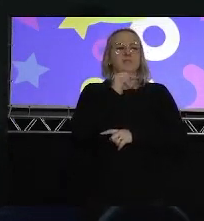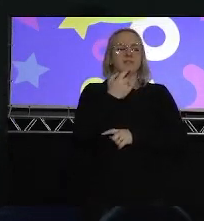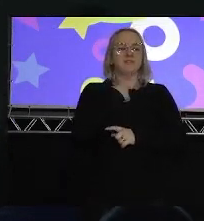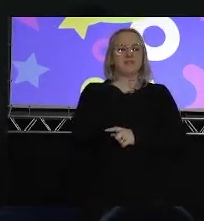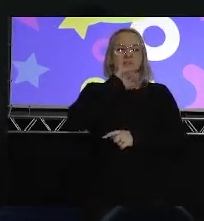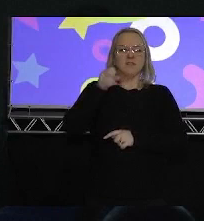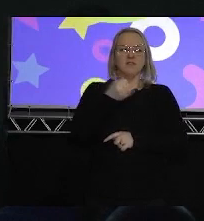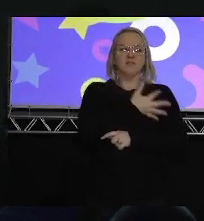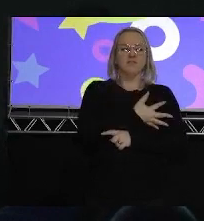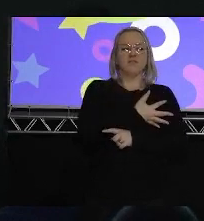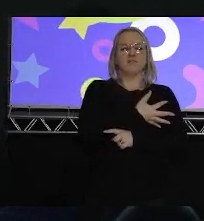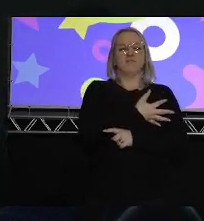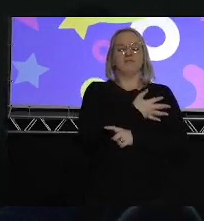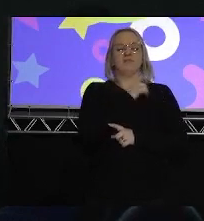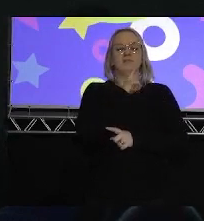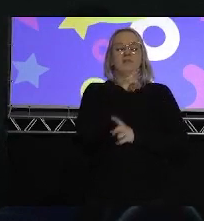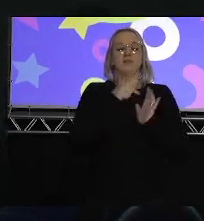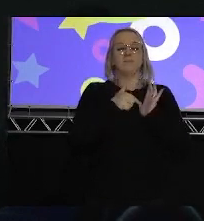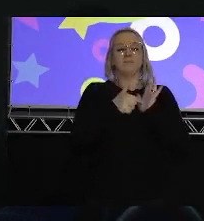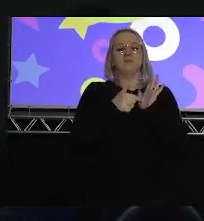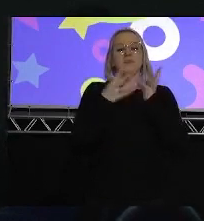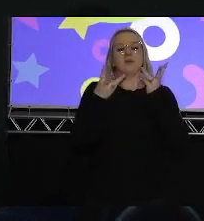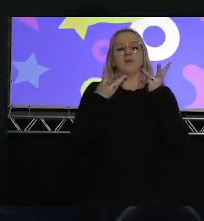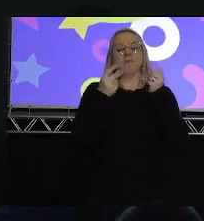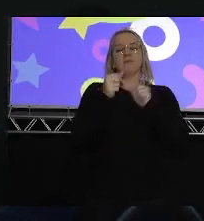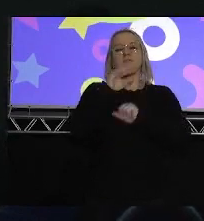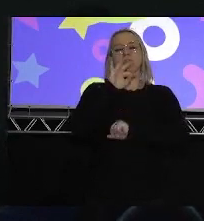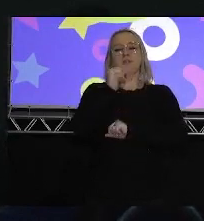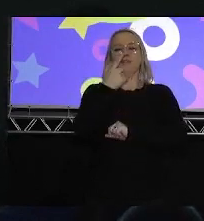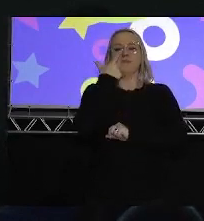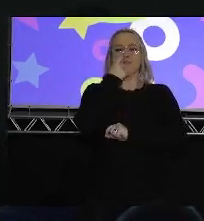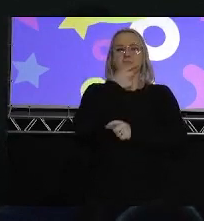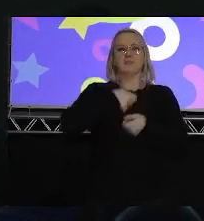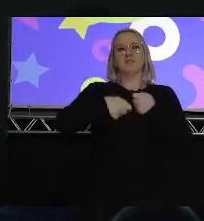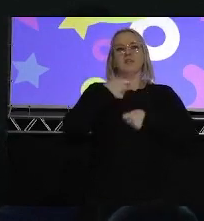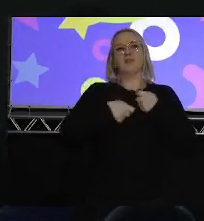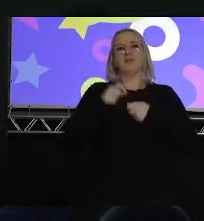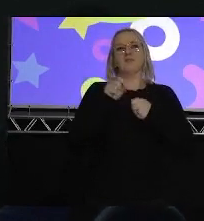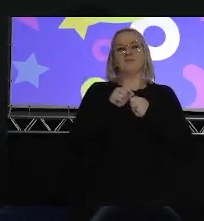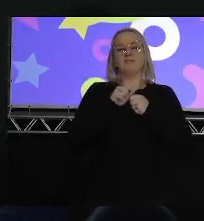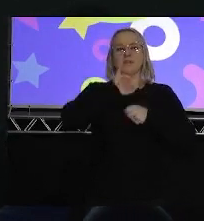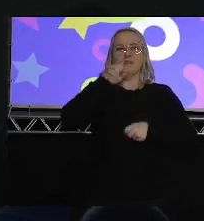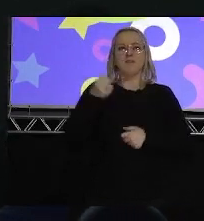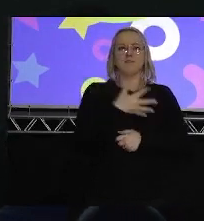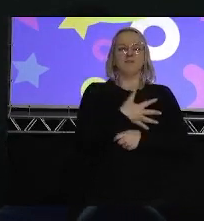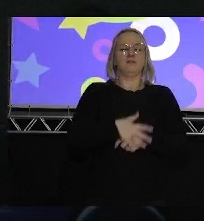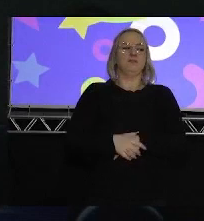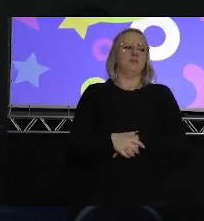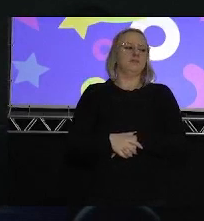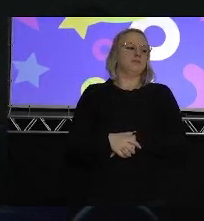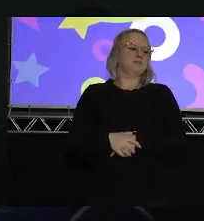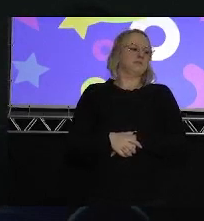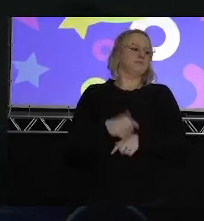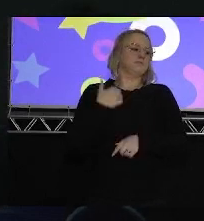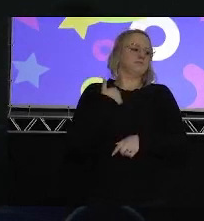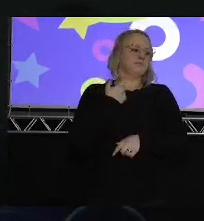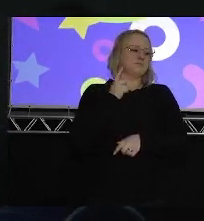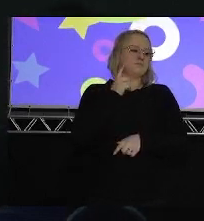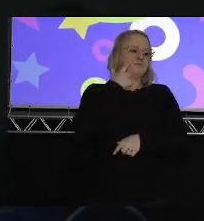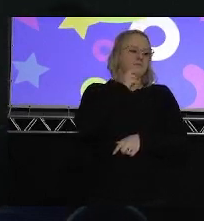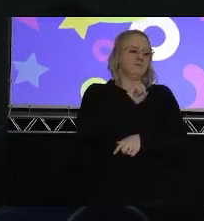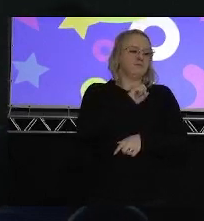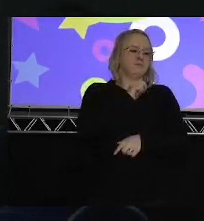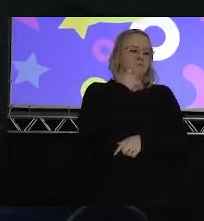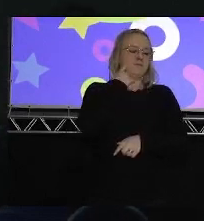Innovation Accounting, que é demonstrar o quanto a TI está conseguindo fazer o negócio inovar. O Innovation Accounting não